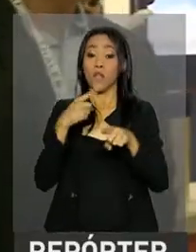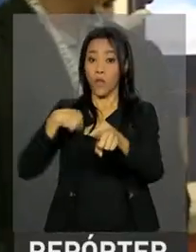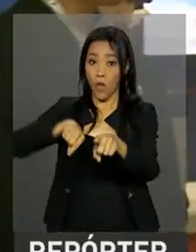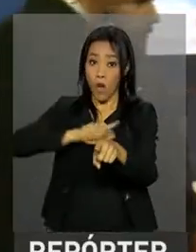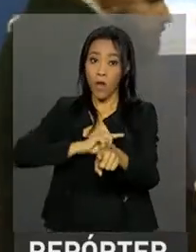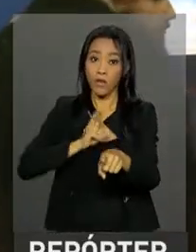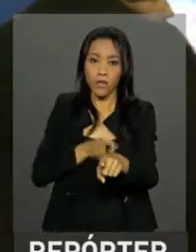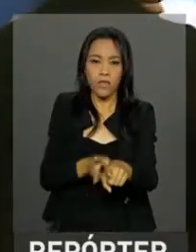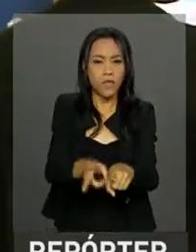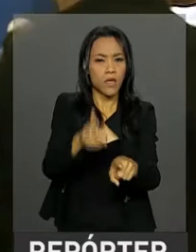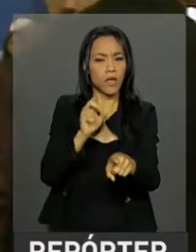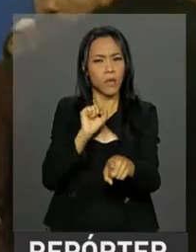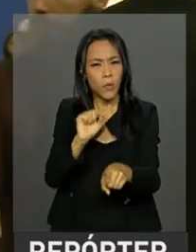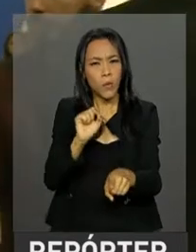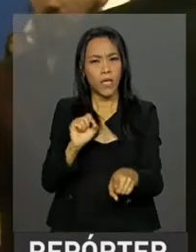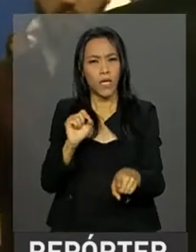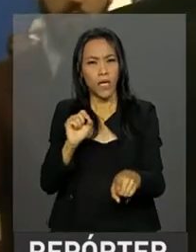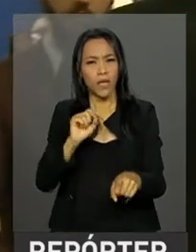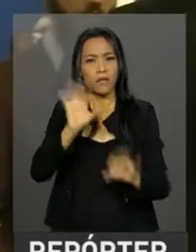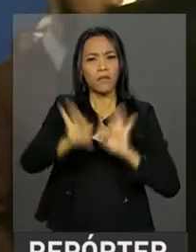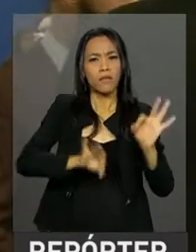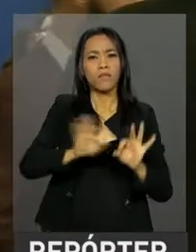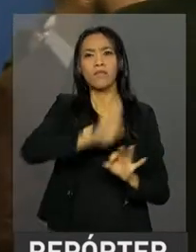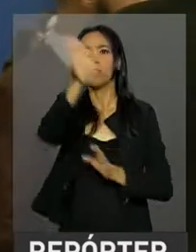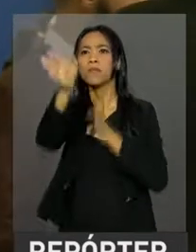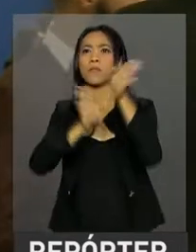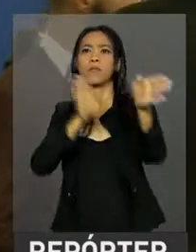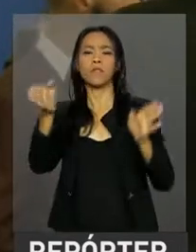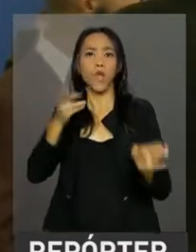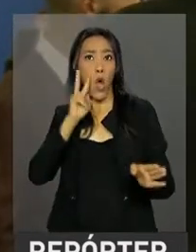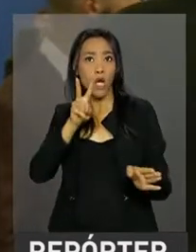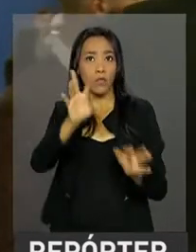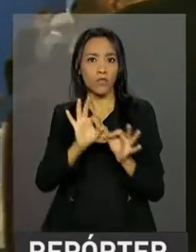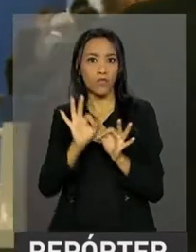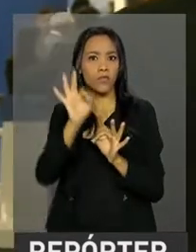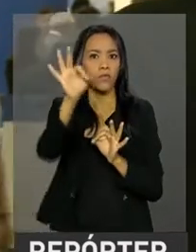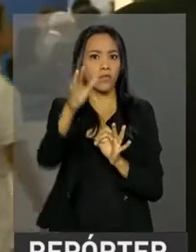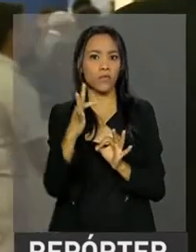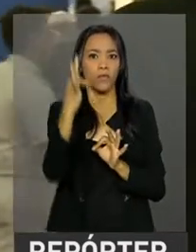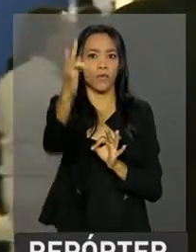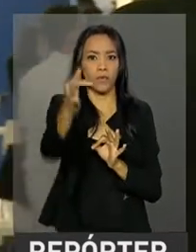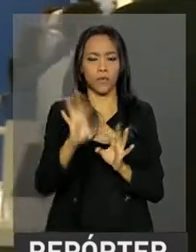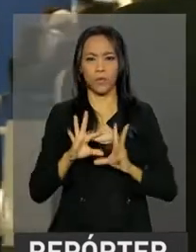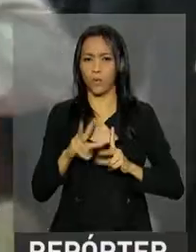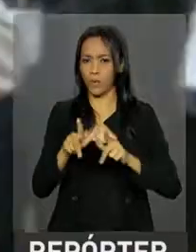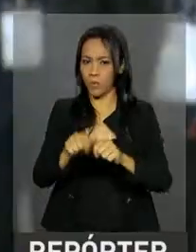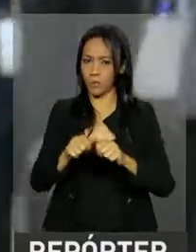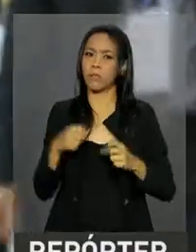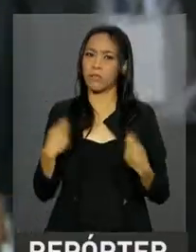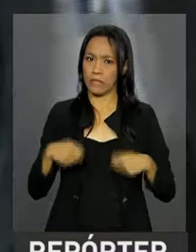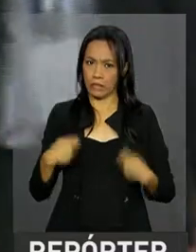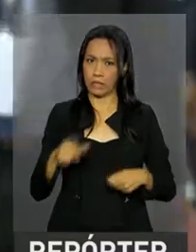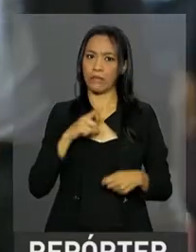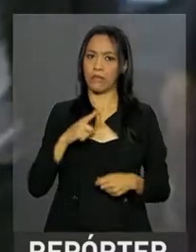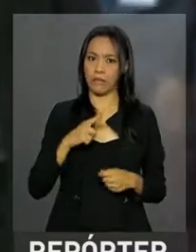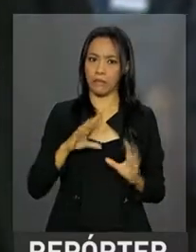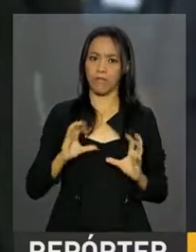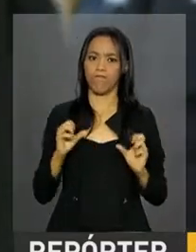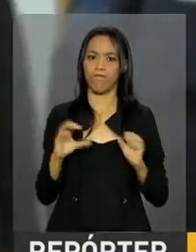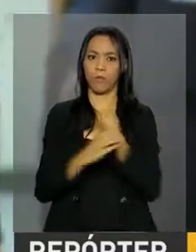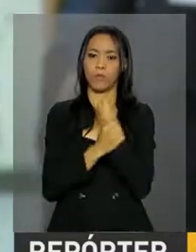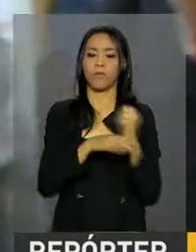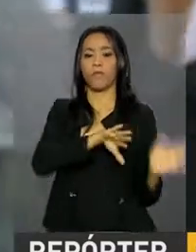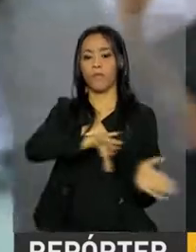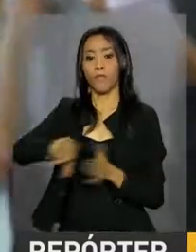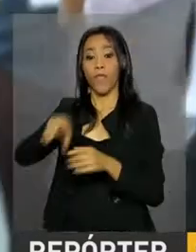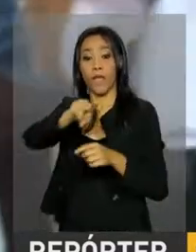caminhando, olhando, fazendo as nossas missões de hoje, mas já olhando para o futuro em todas as capacidades que a nossa Força Aérea tem que ter. Esta é a 11ª